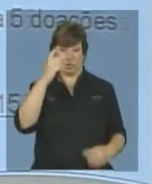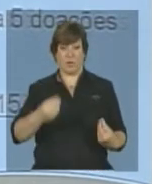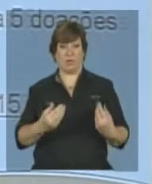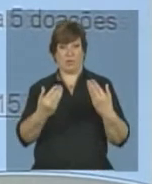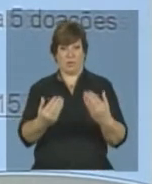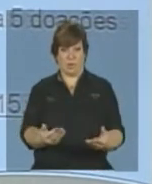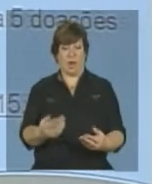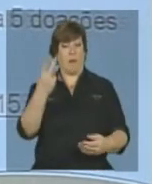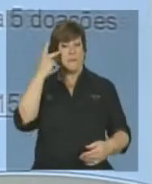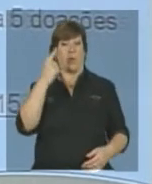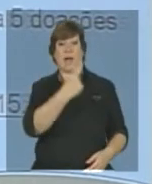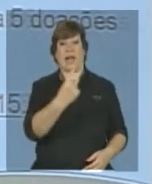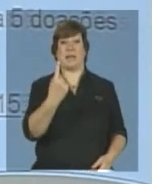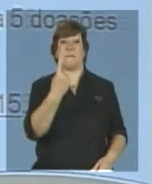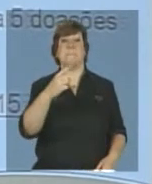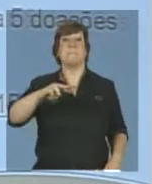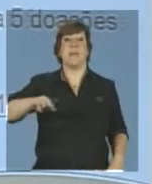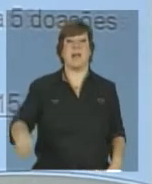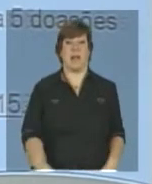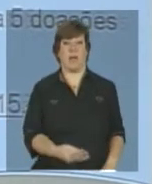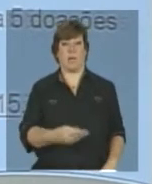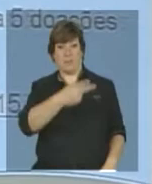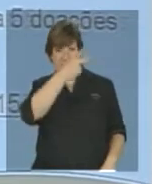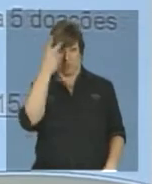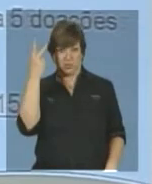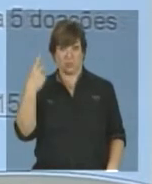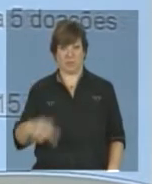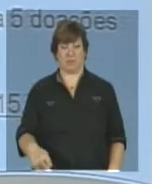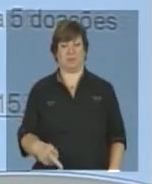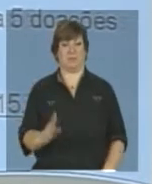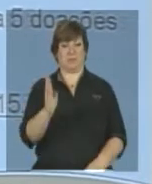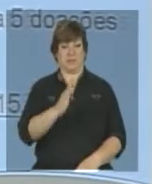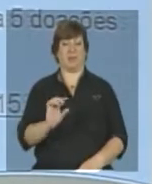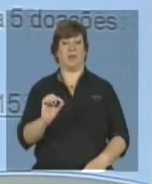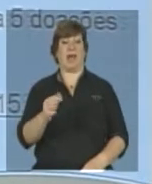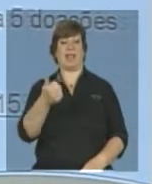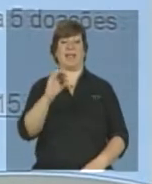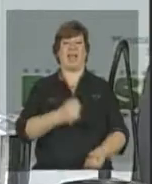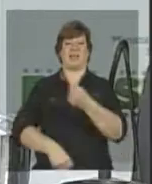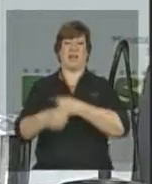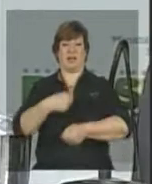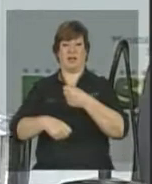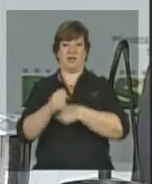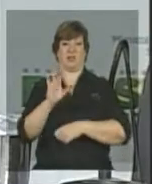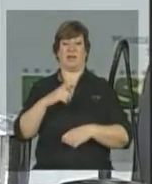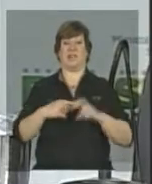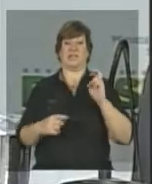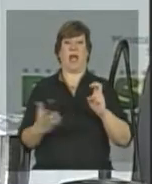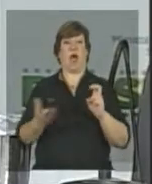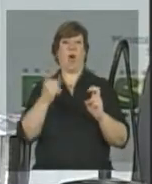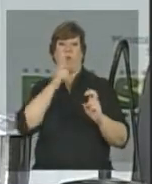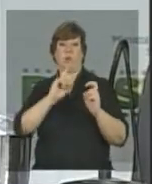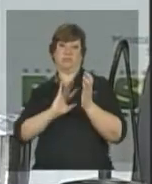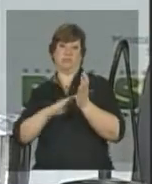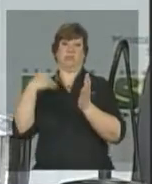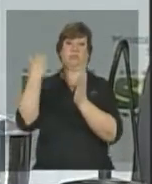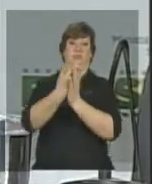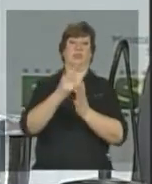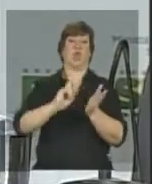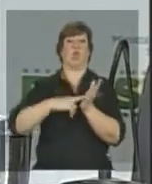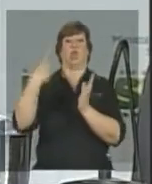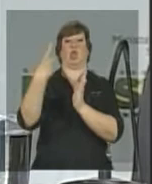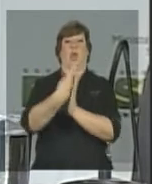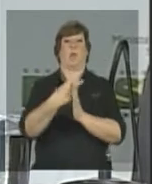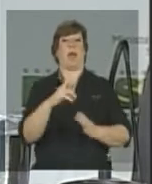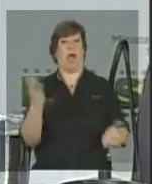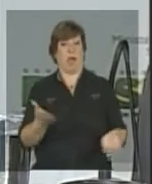né? Eu já falei. Esse índice, há 10 anos atrás, era 5, então nós conseguimos dobrar o índice nos últimos 10 anos. Né?